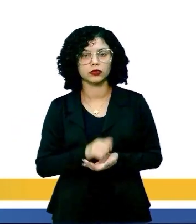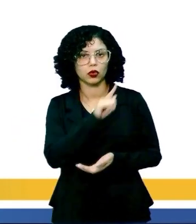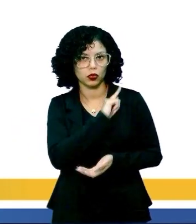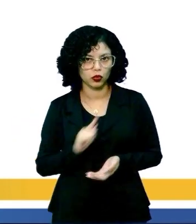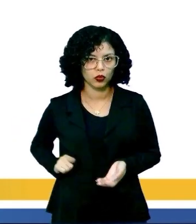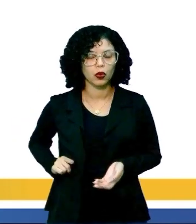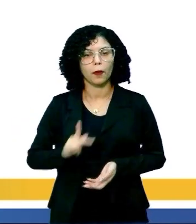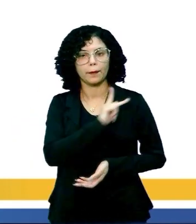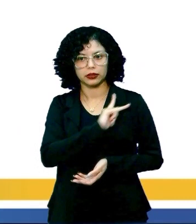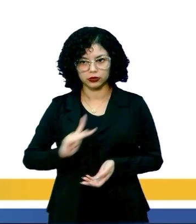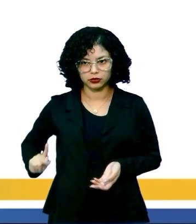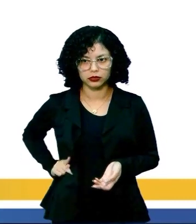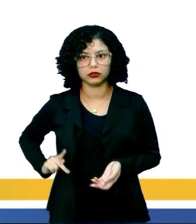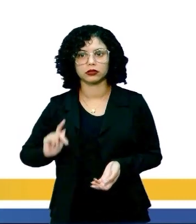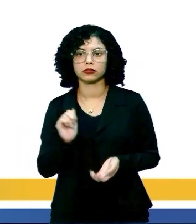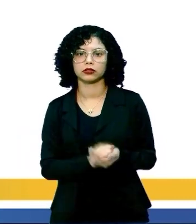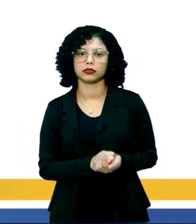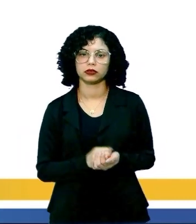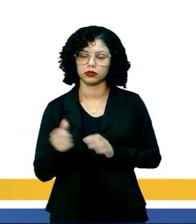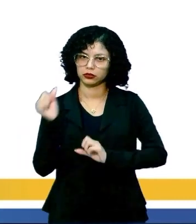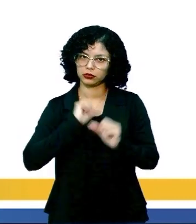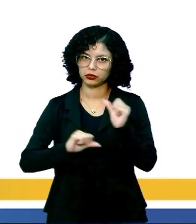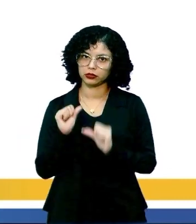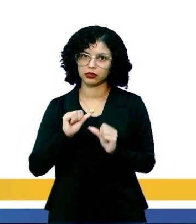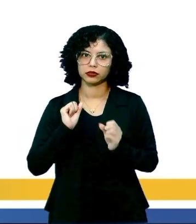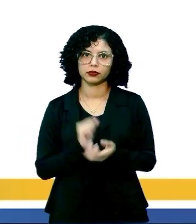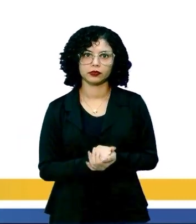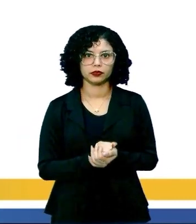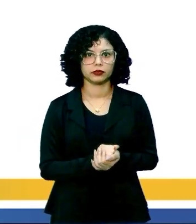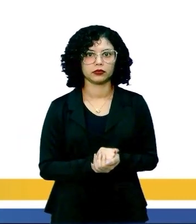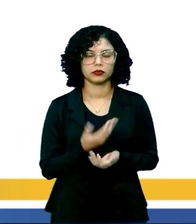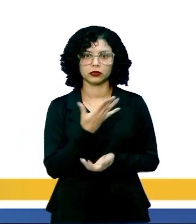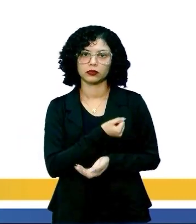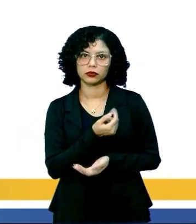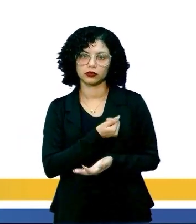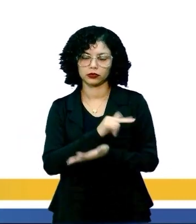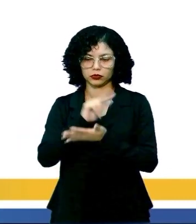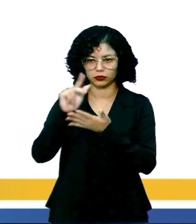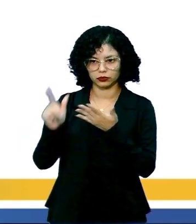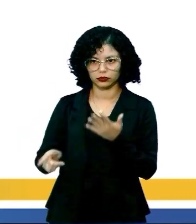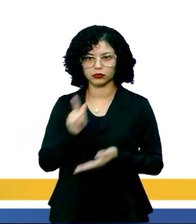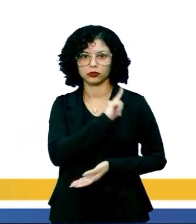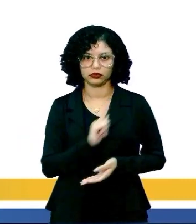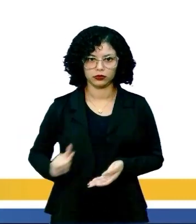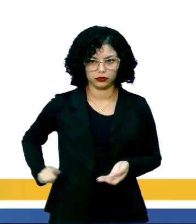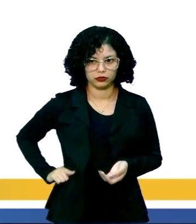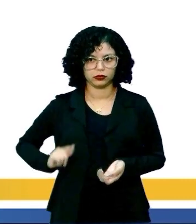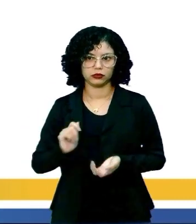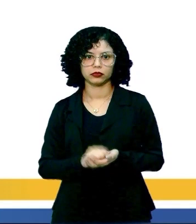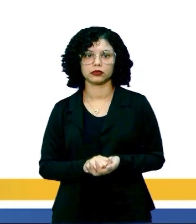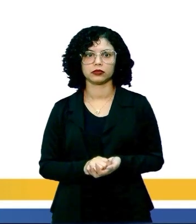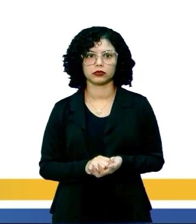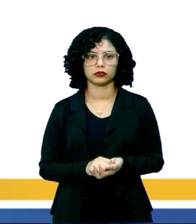aliás, o presidente Campos Salles, né, que vai trocar, inclusive, inúmeros governadores e vai